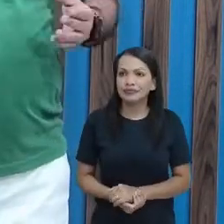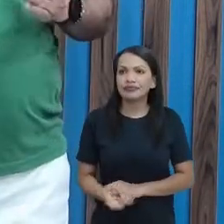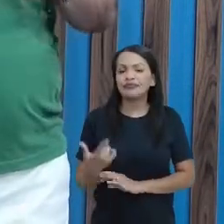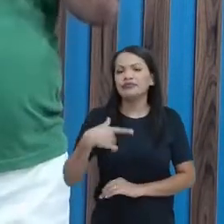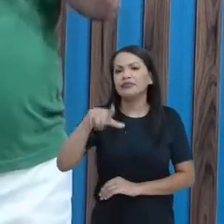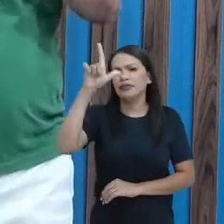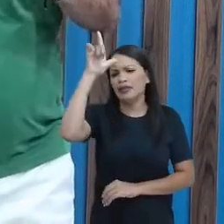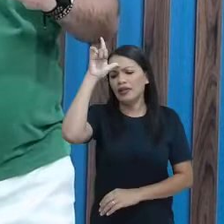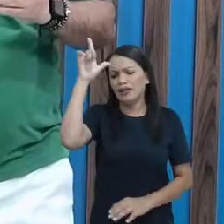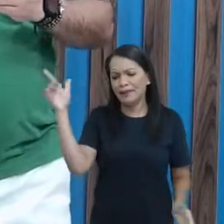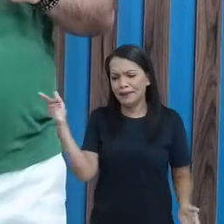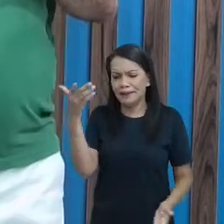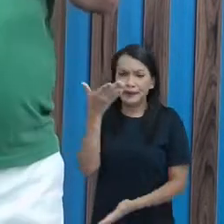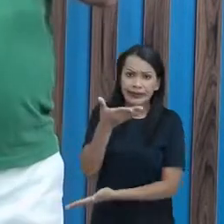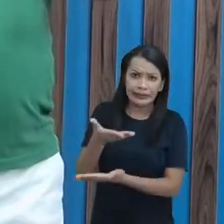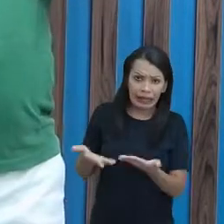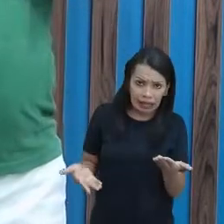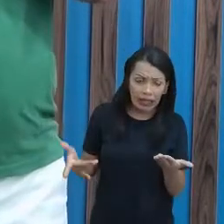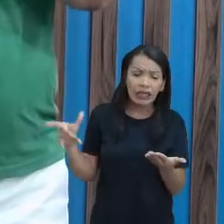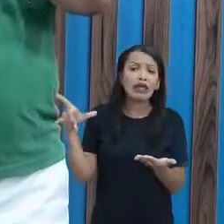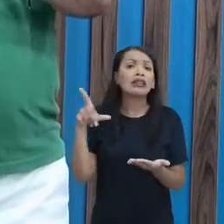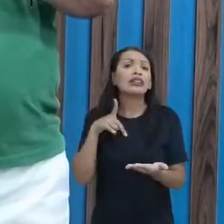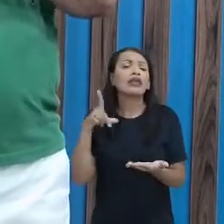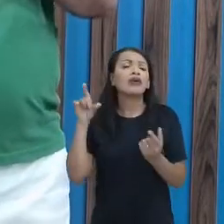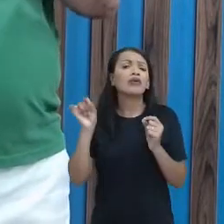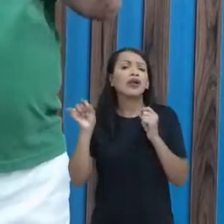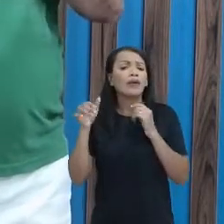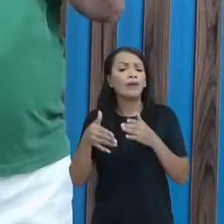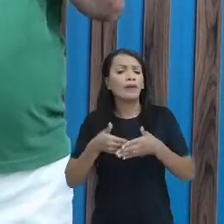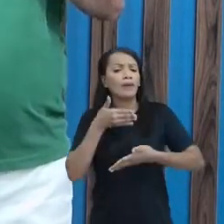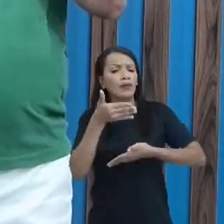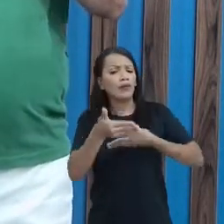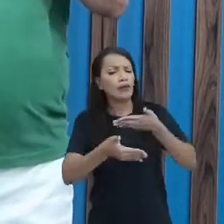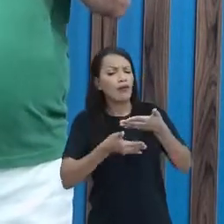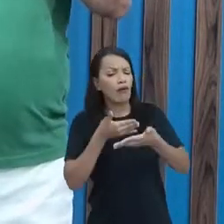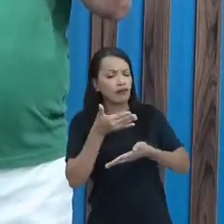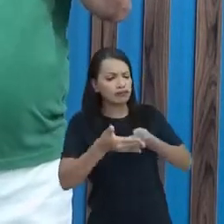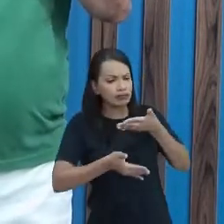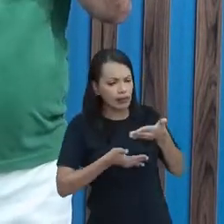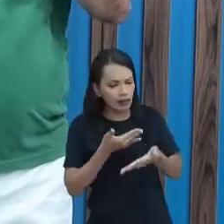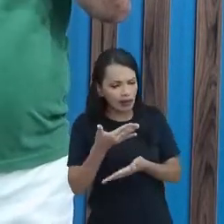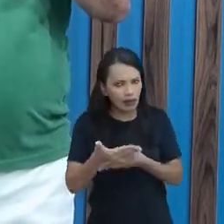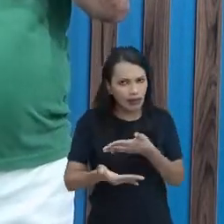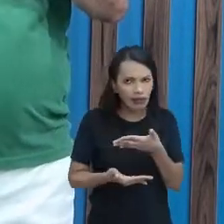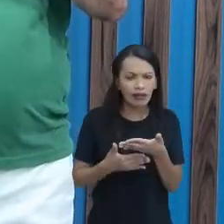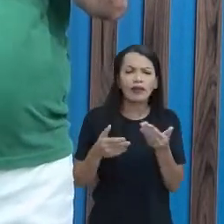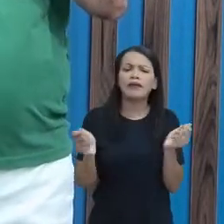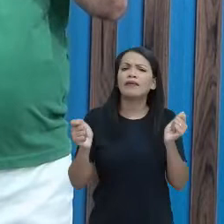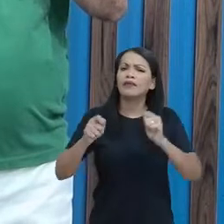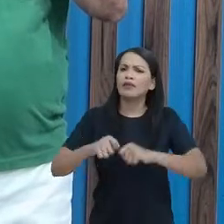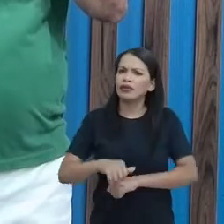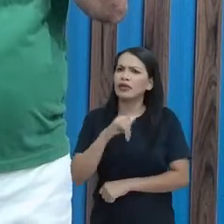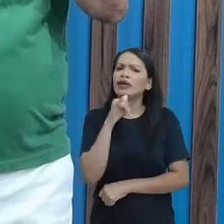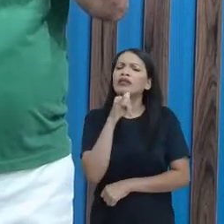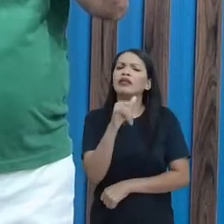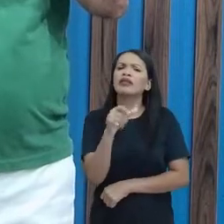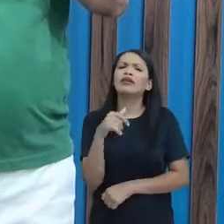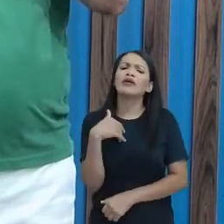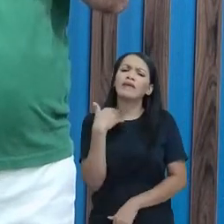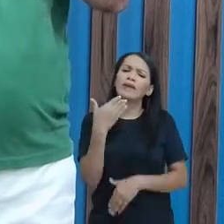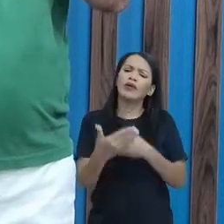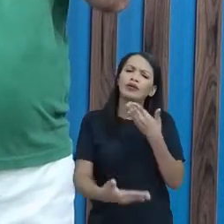alemães, aí a gente vai ter, certo, um processo, né? Assim, a gente poderia dizer que a gente vai ter um processo